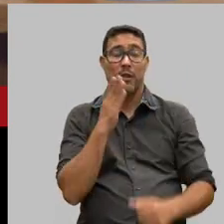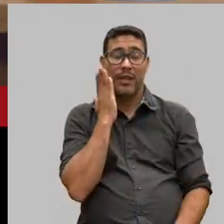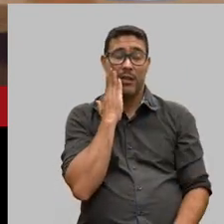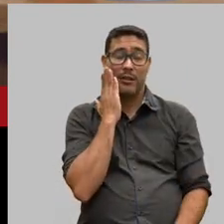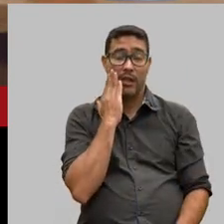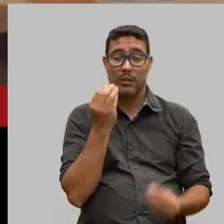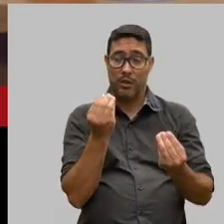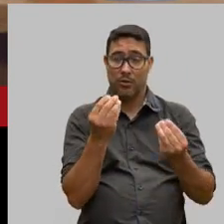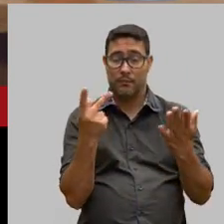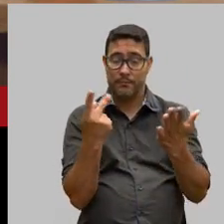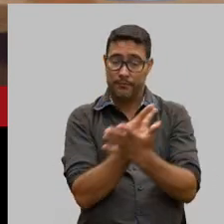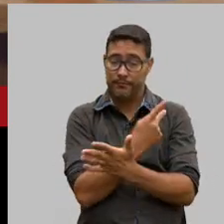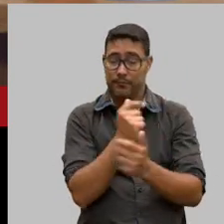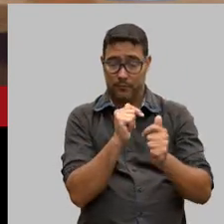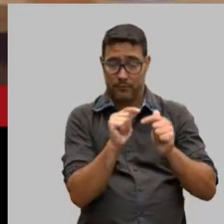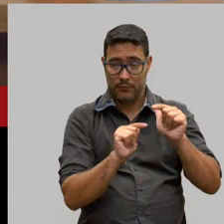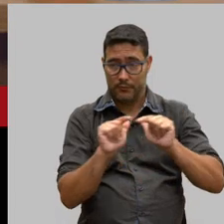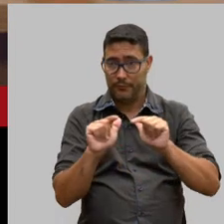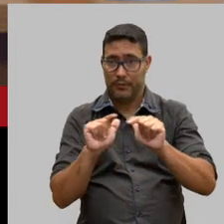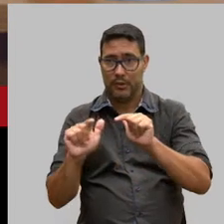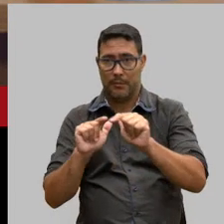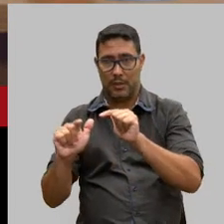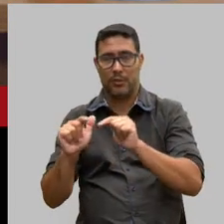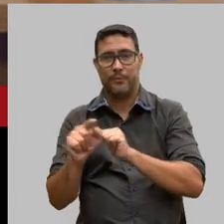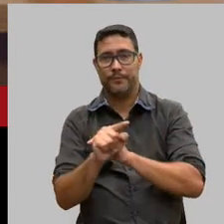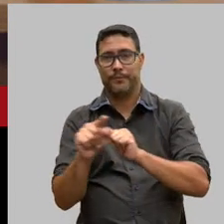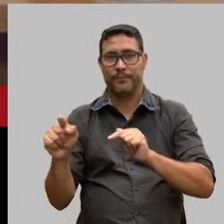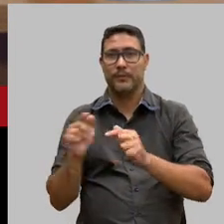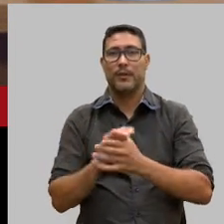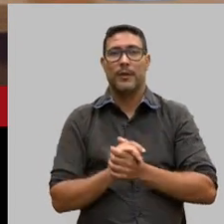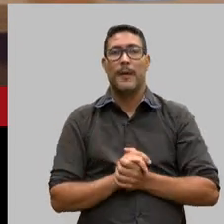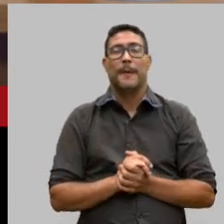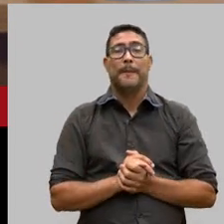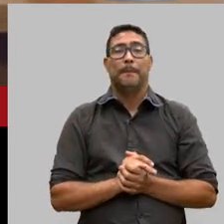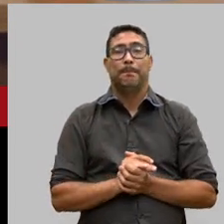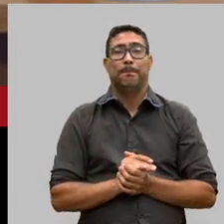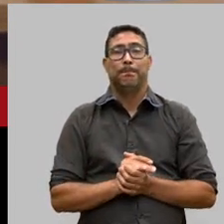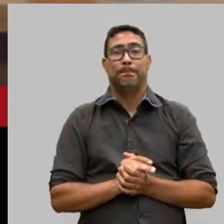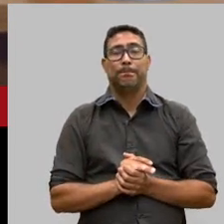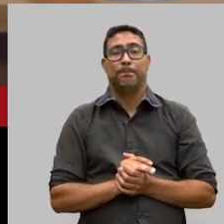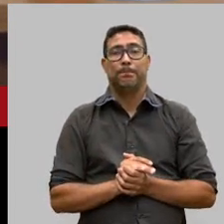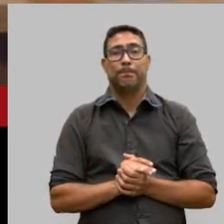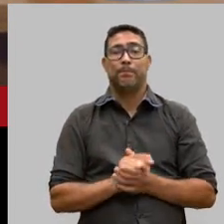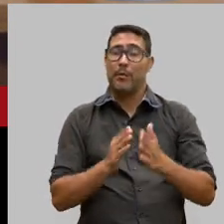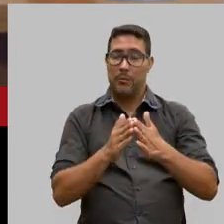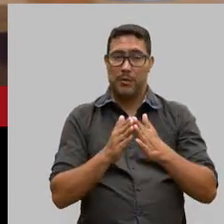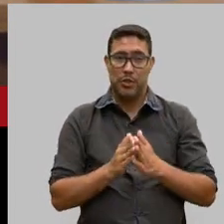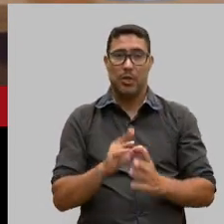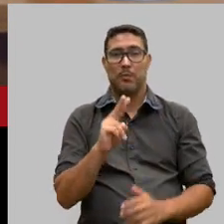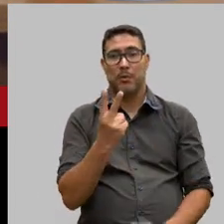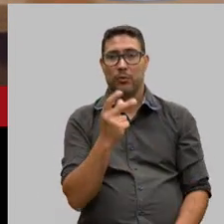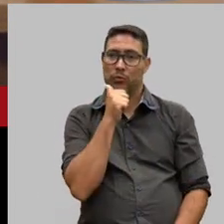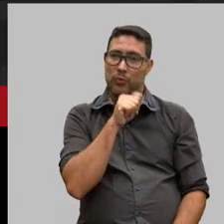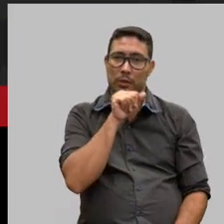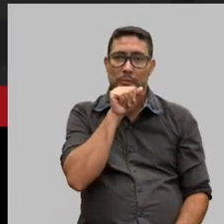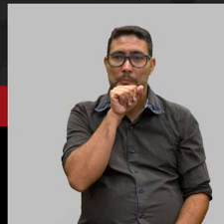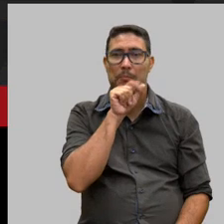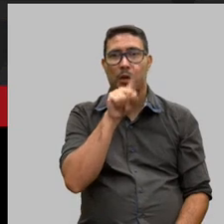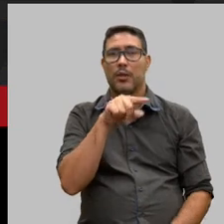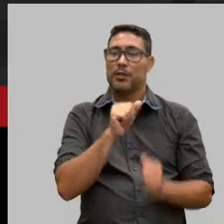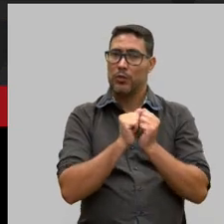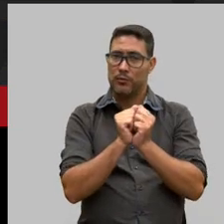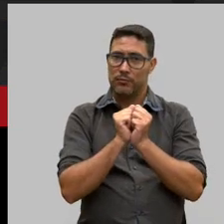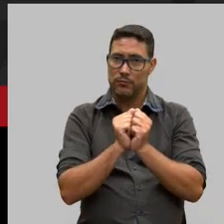ali do nosso trabalho eh eu pedi para duas mães né que já estão com a gente lá há muito